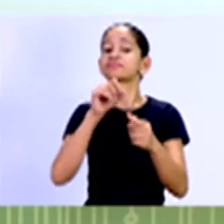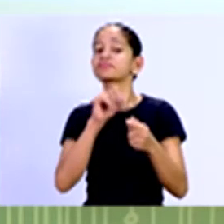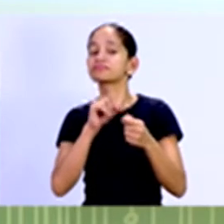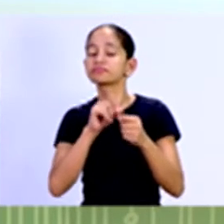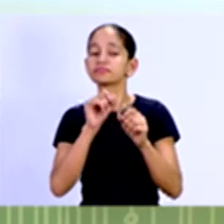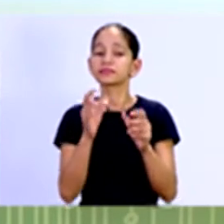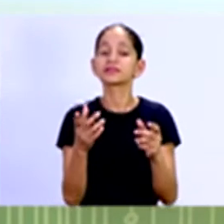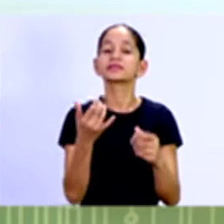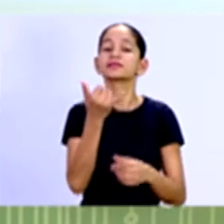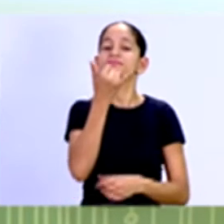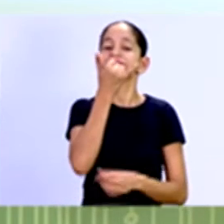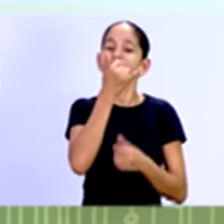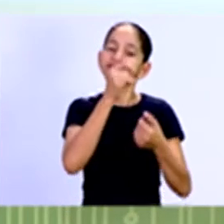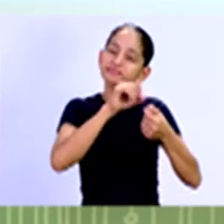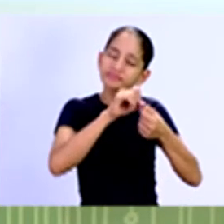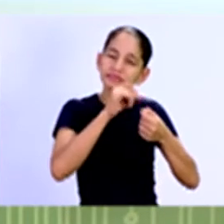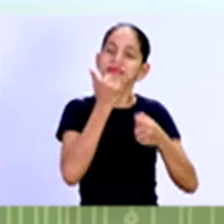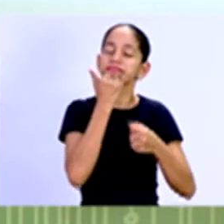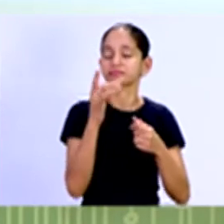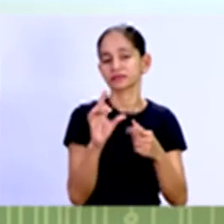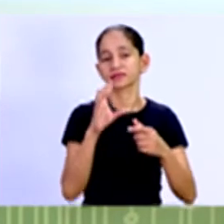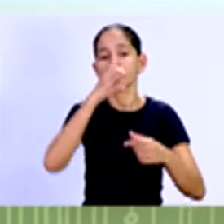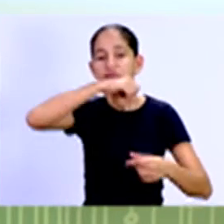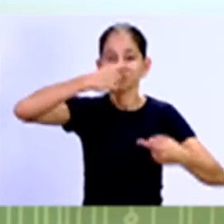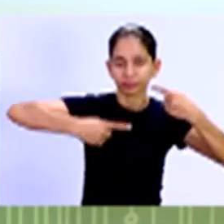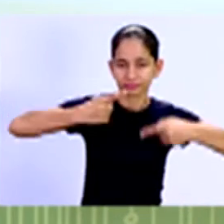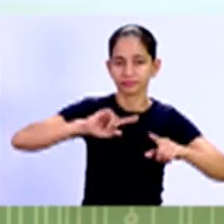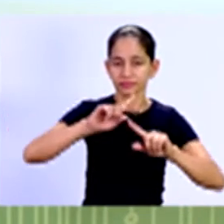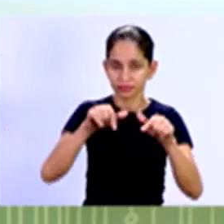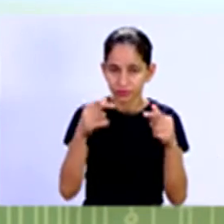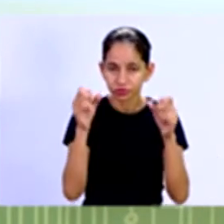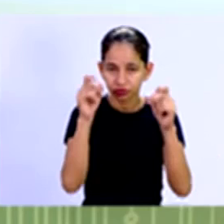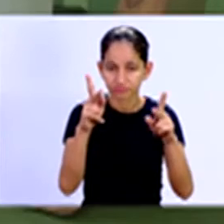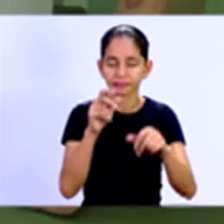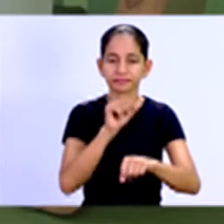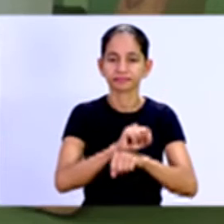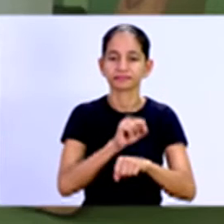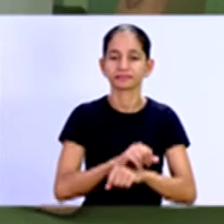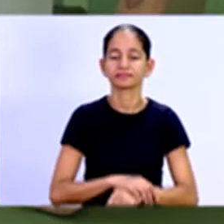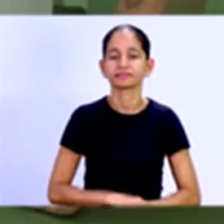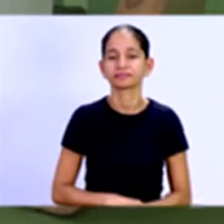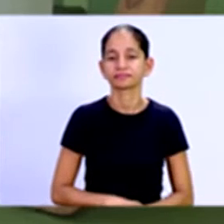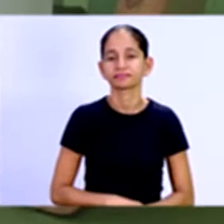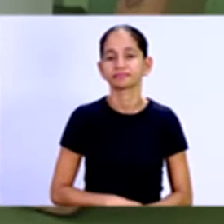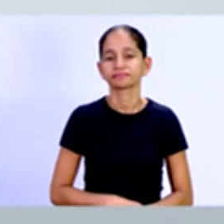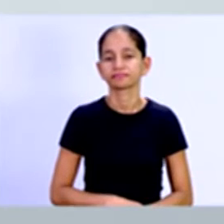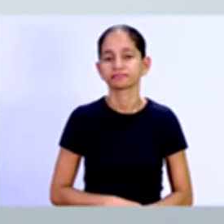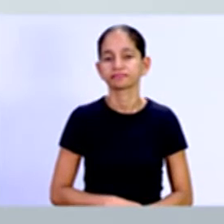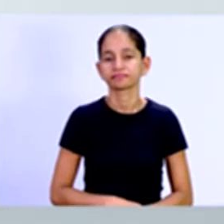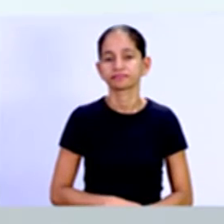retornaremos, para o nosso debate, ok? Até mais.